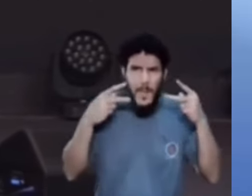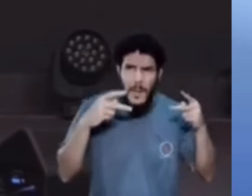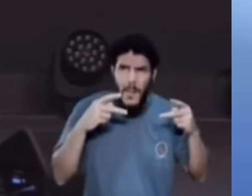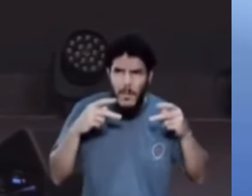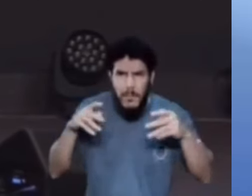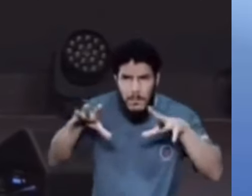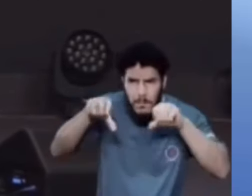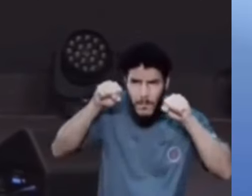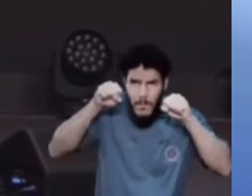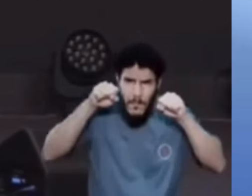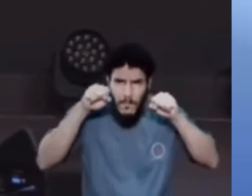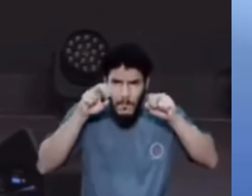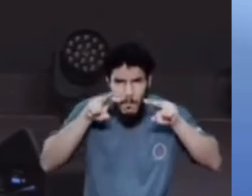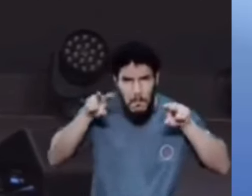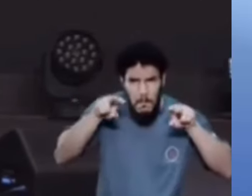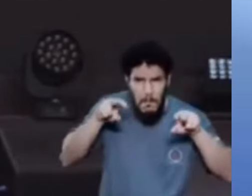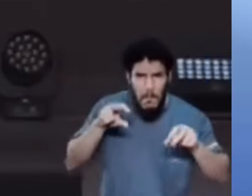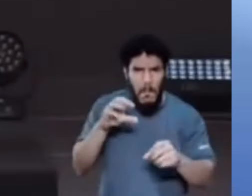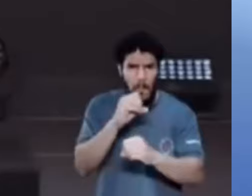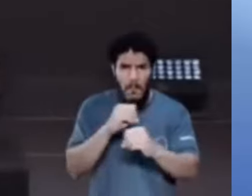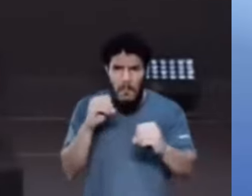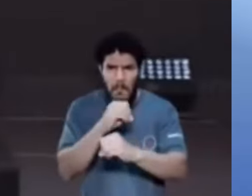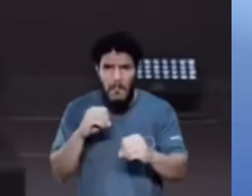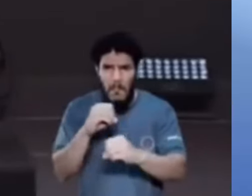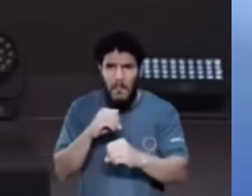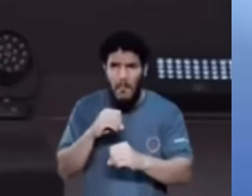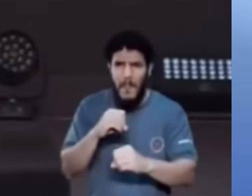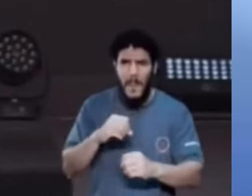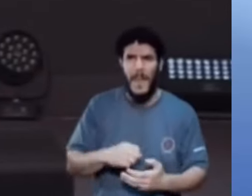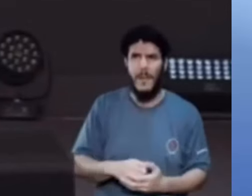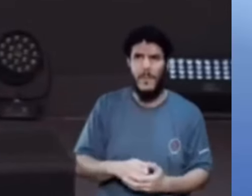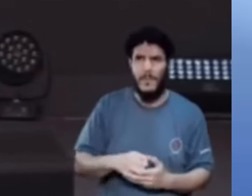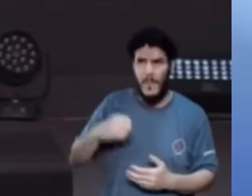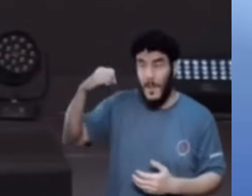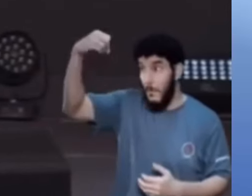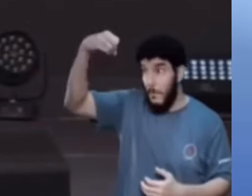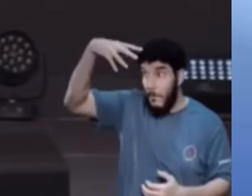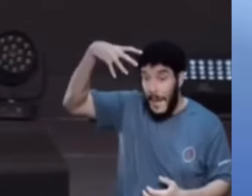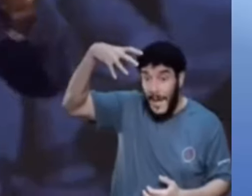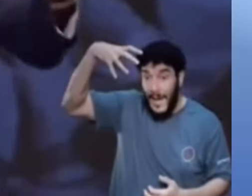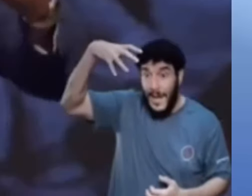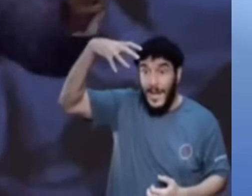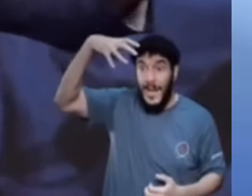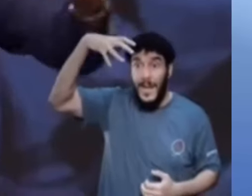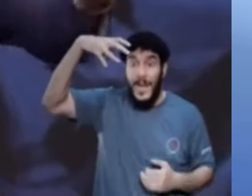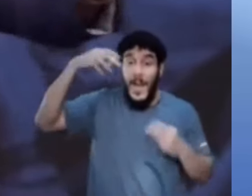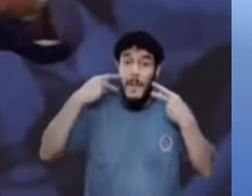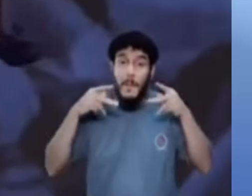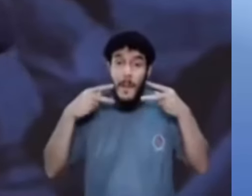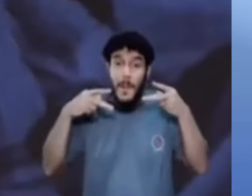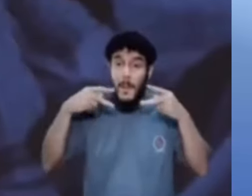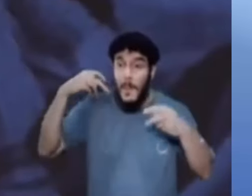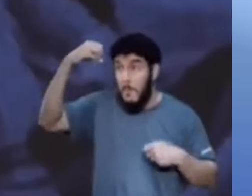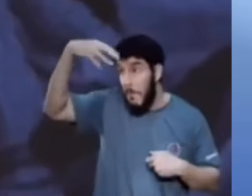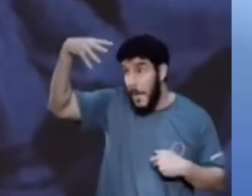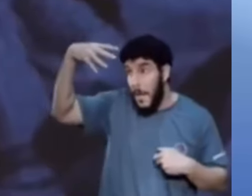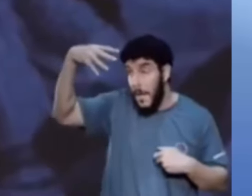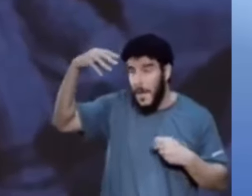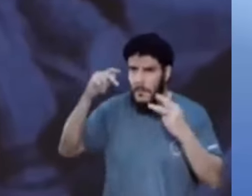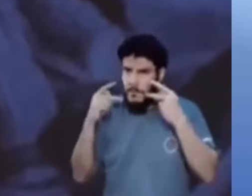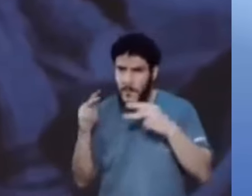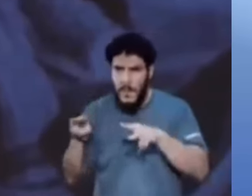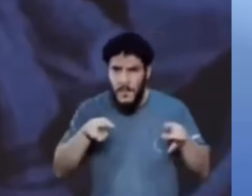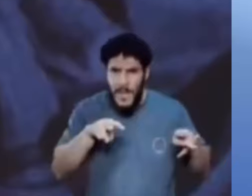Você não vê os crentes. Só tem uma luz em cima do palco. É horrível para o orador. A interação de você olhar e ver